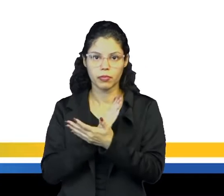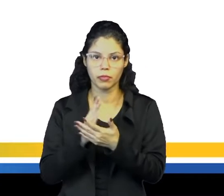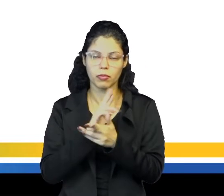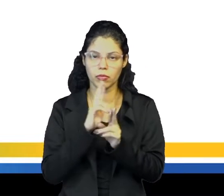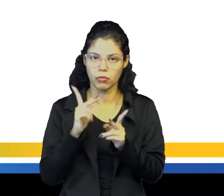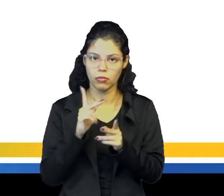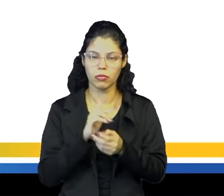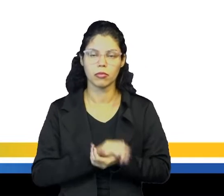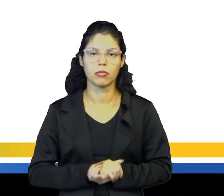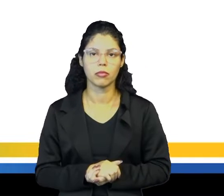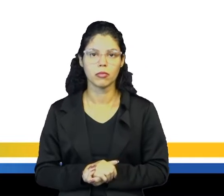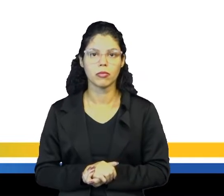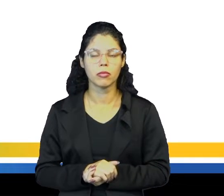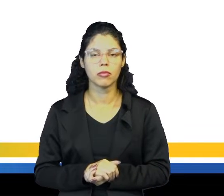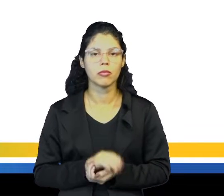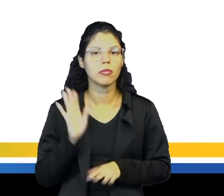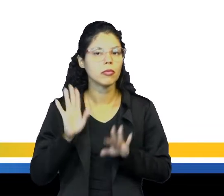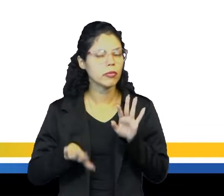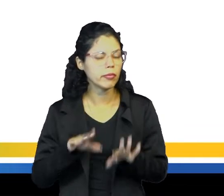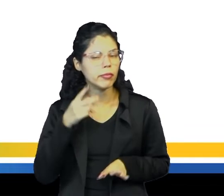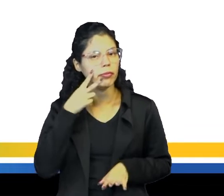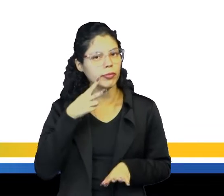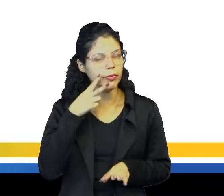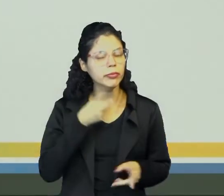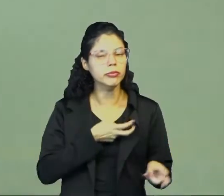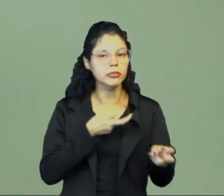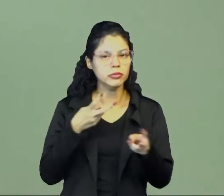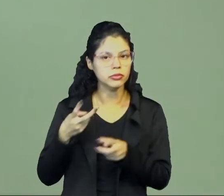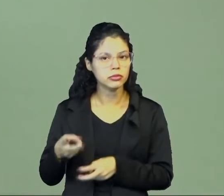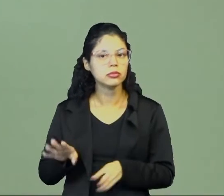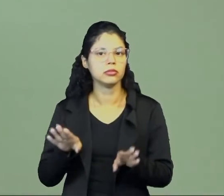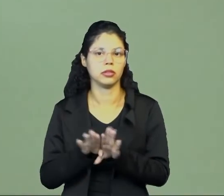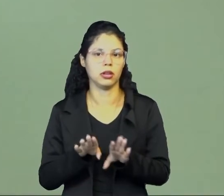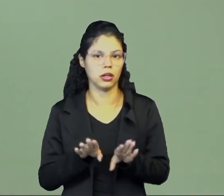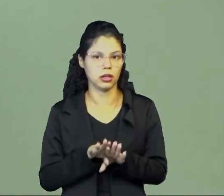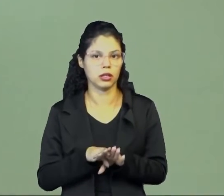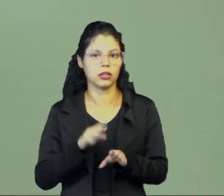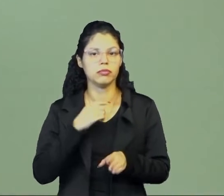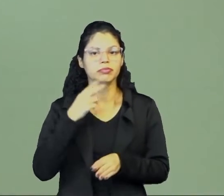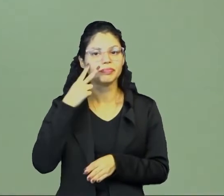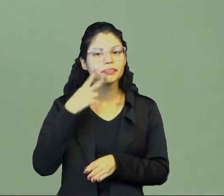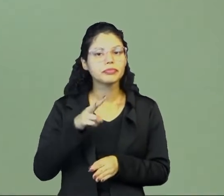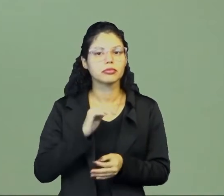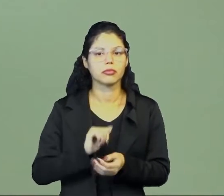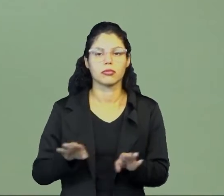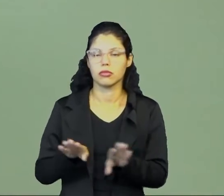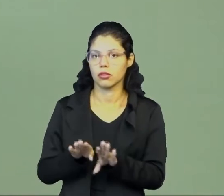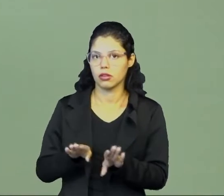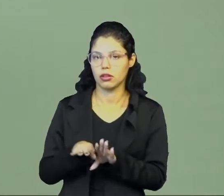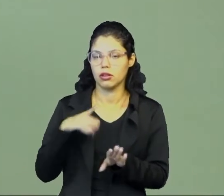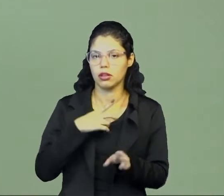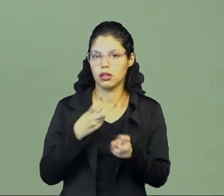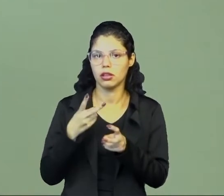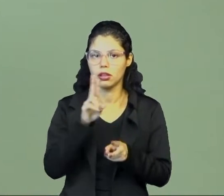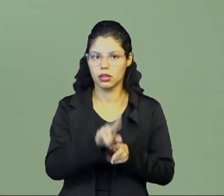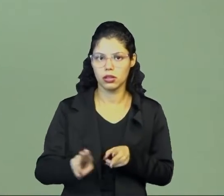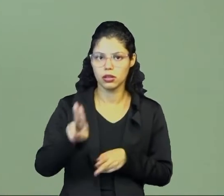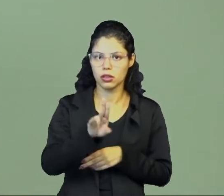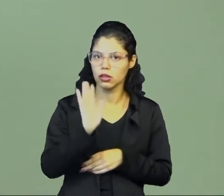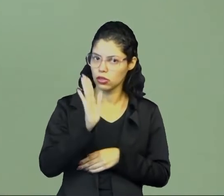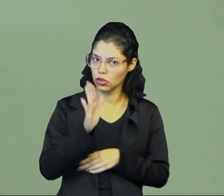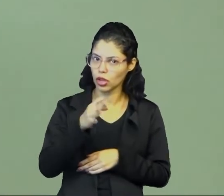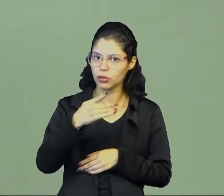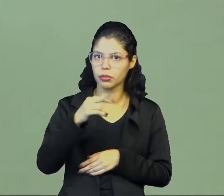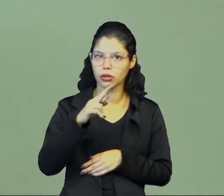forma diferente, aleatório. A gente observa, né, a gente está falando aí das pinturas rupestres porque a gente observa ali também o uso já